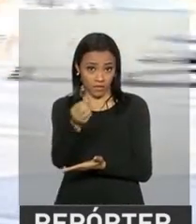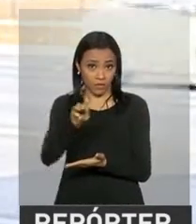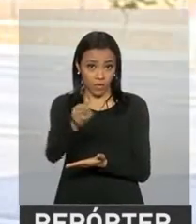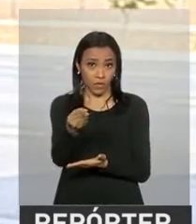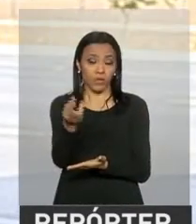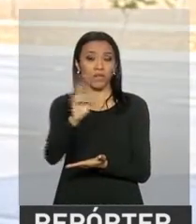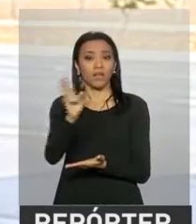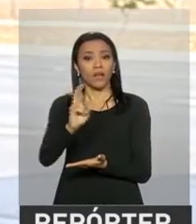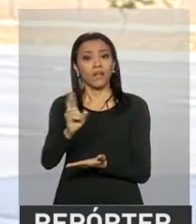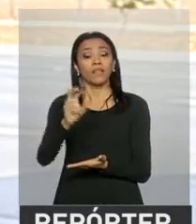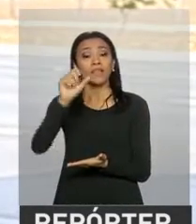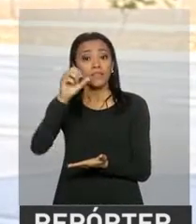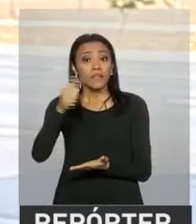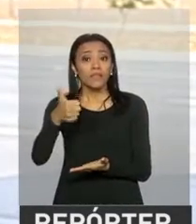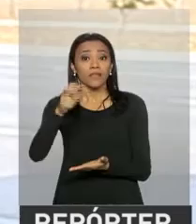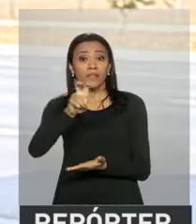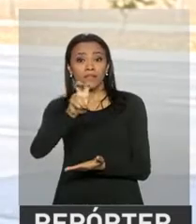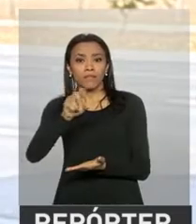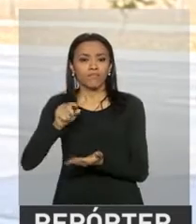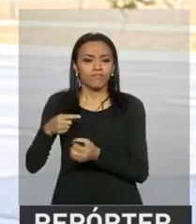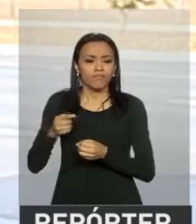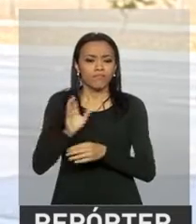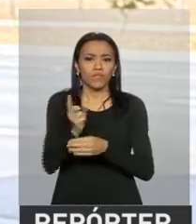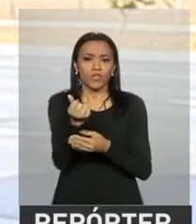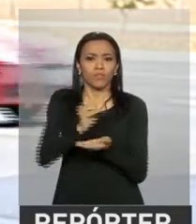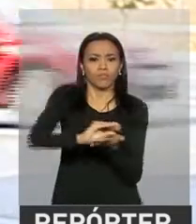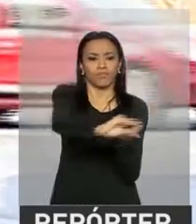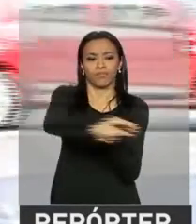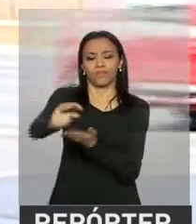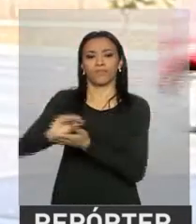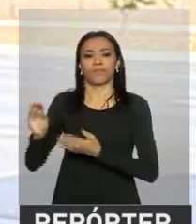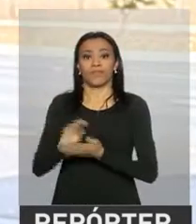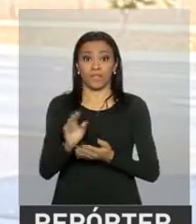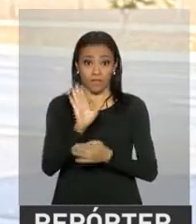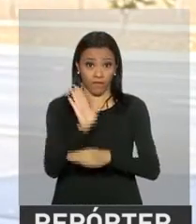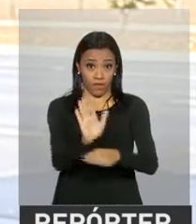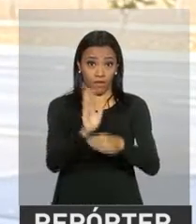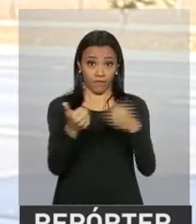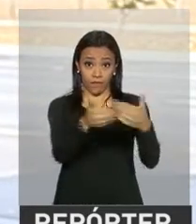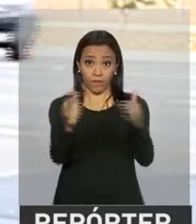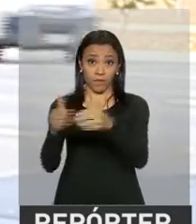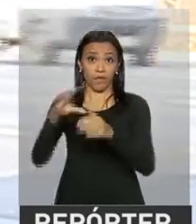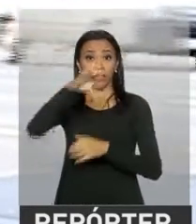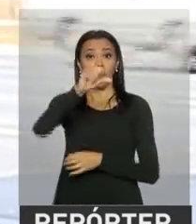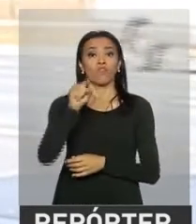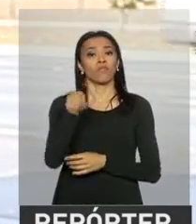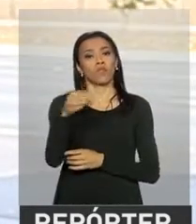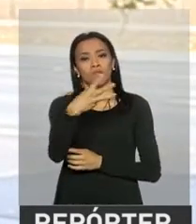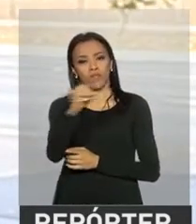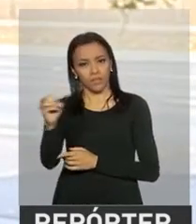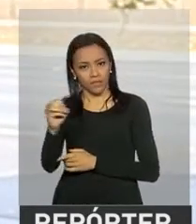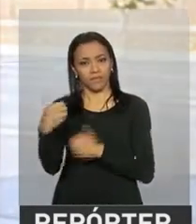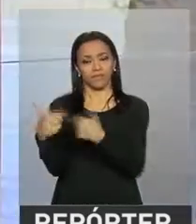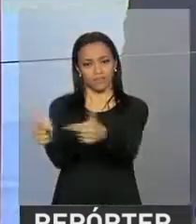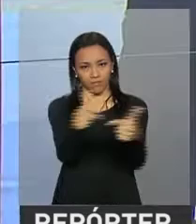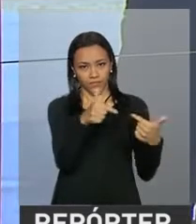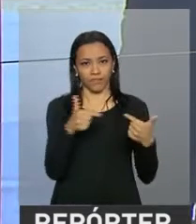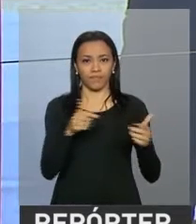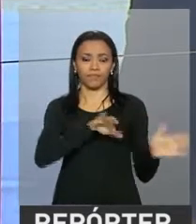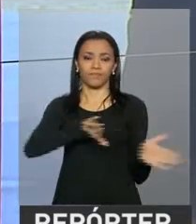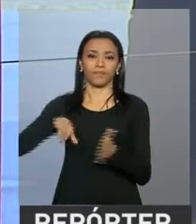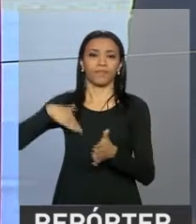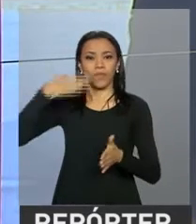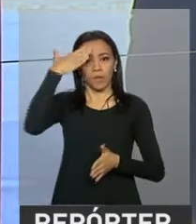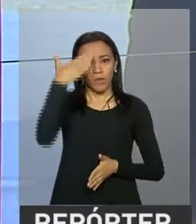reais em 505 municípios e vai gerar 9.300 empregos. Eu volto com você, Renata. Obrigada,